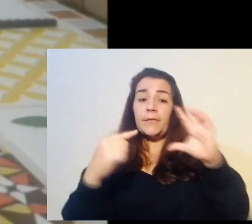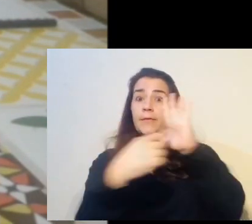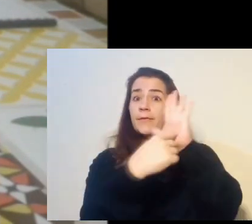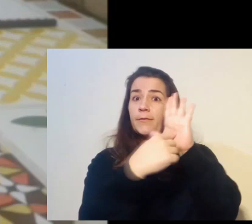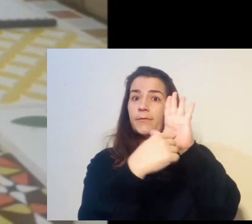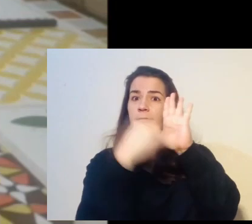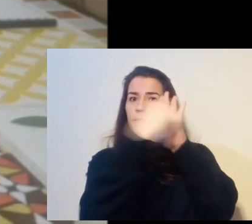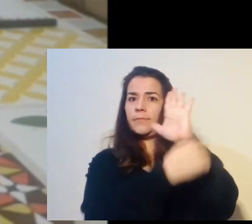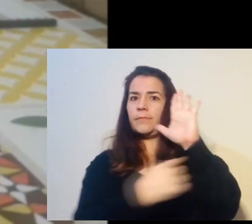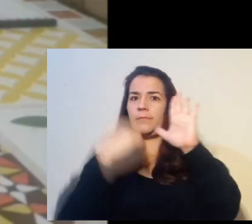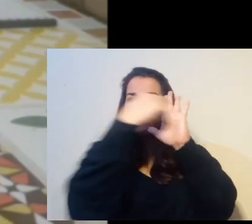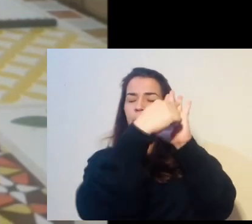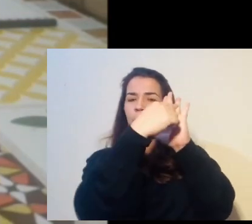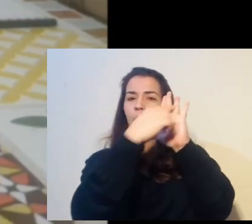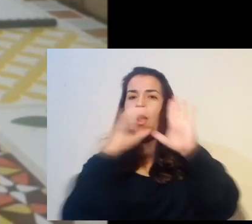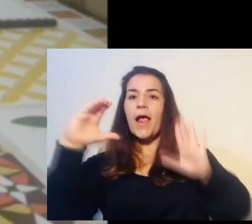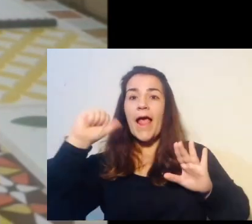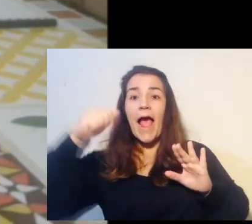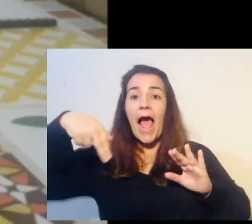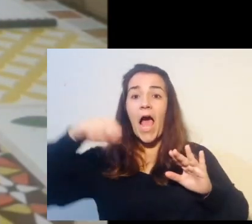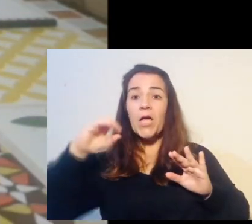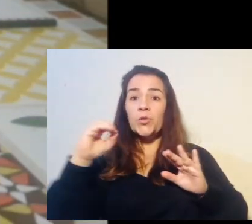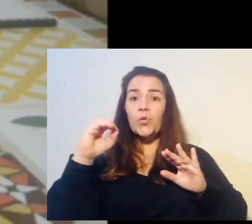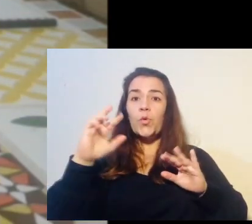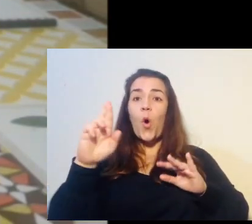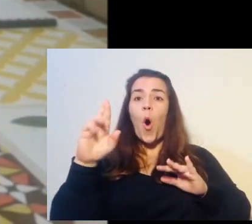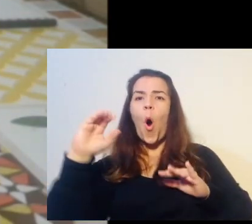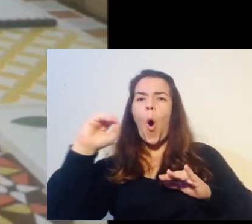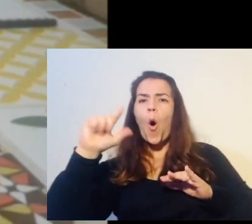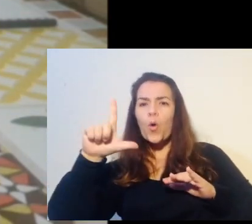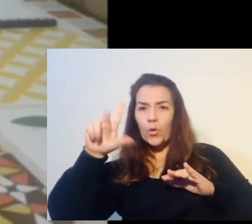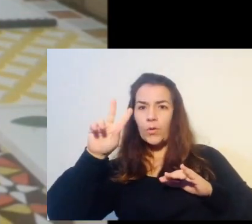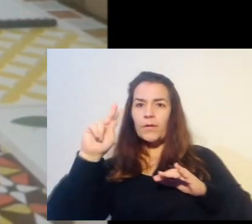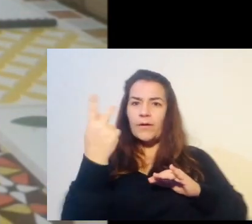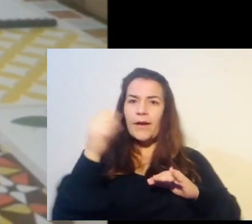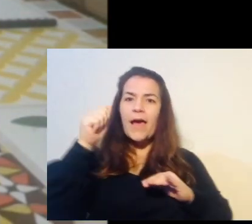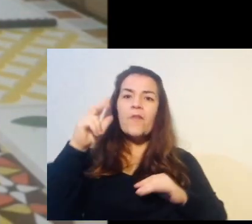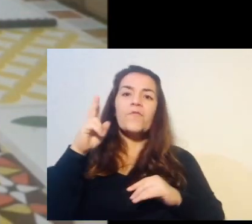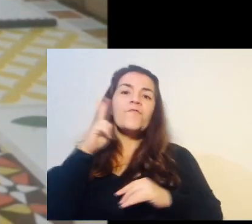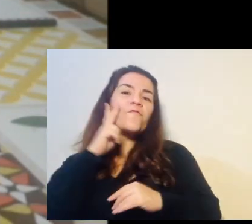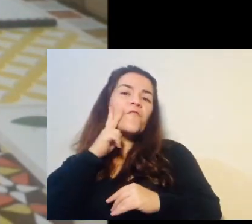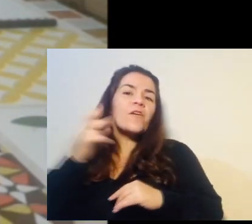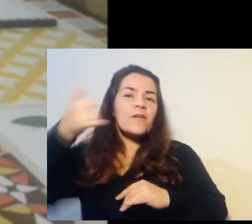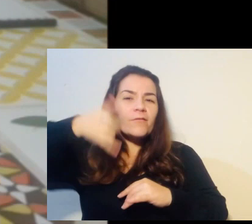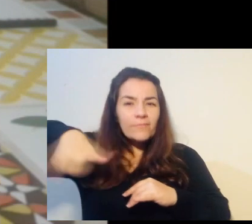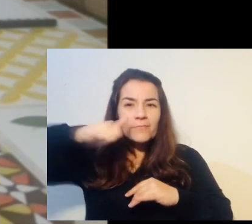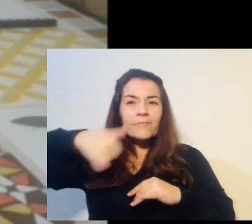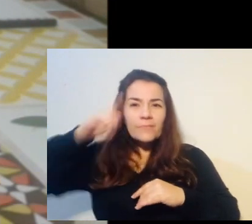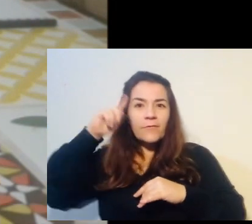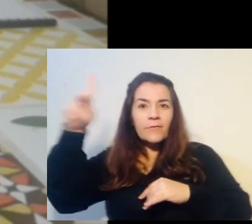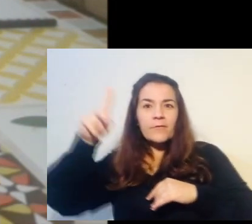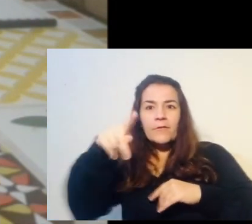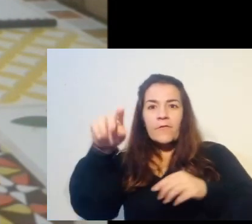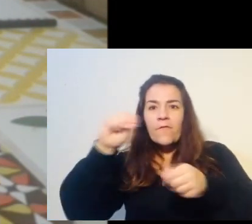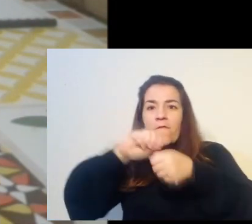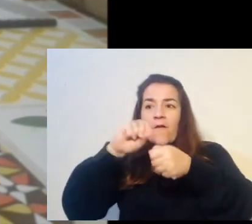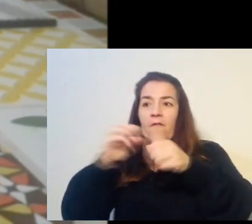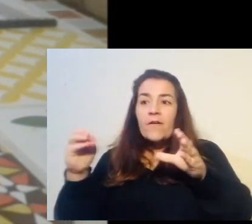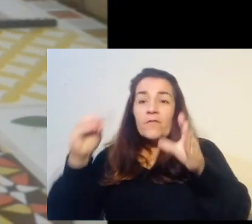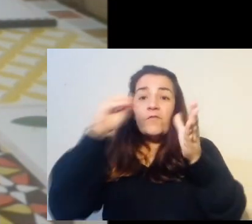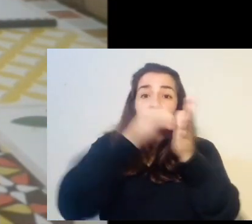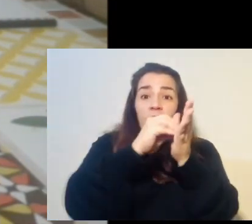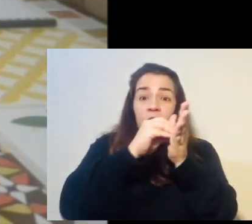do cano, uma rolha, pode ser rolha de garrafa de vinho, qualquer rolha de cortiça, né? A ideia é que ela feche uma